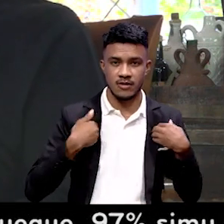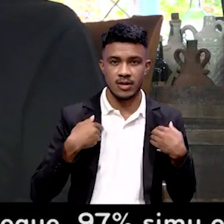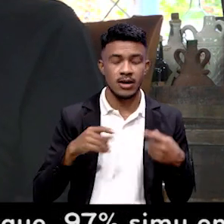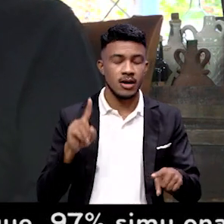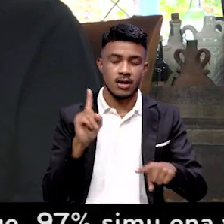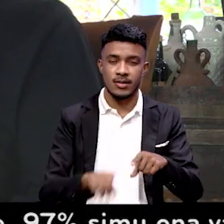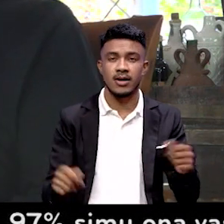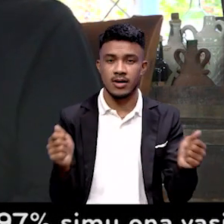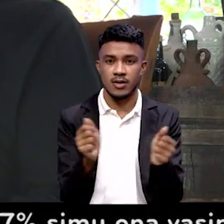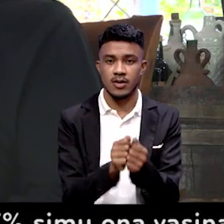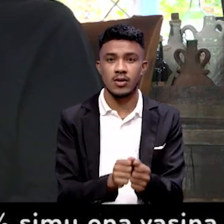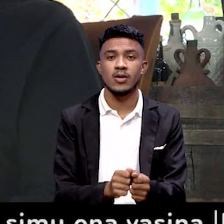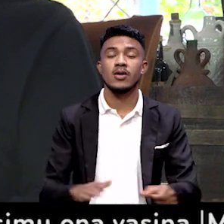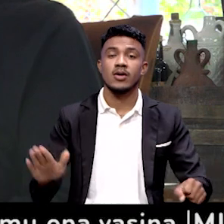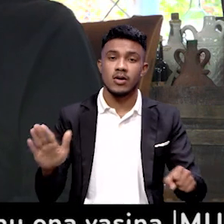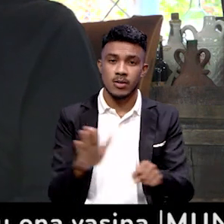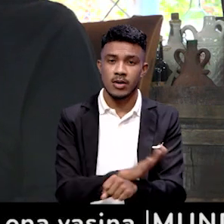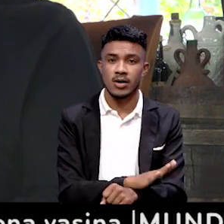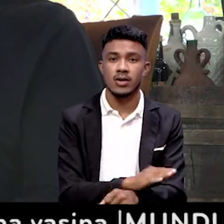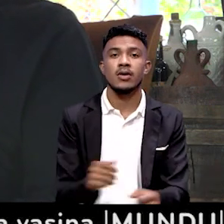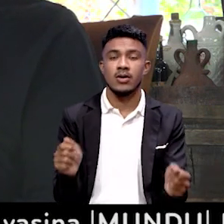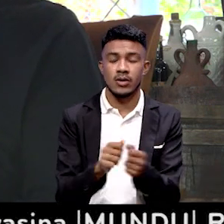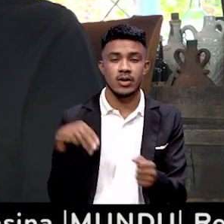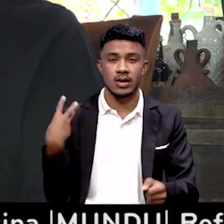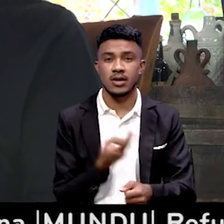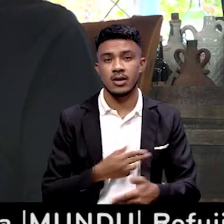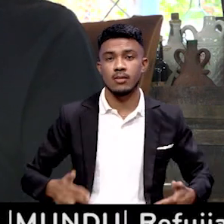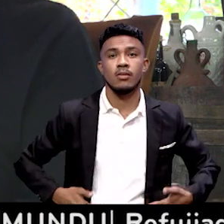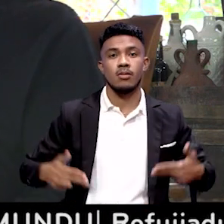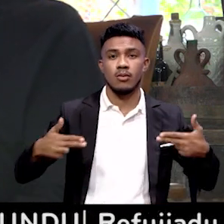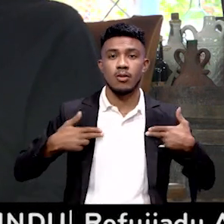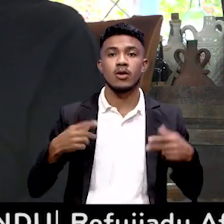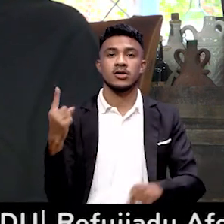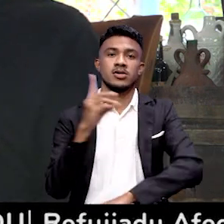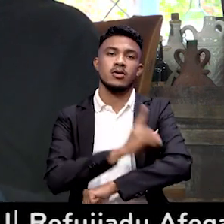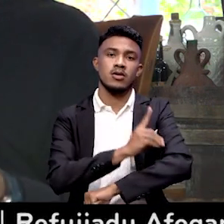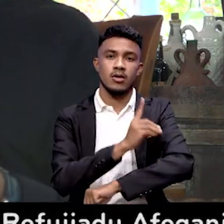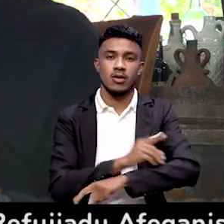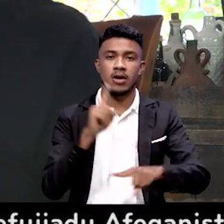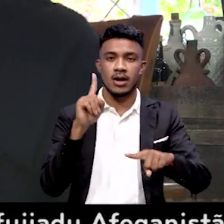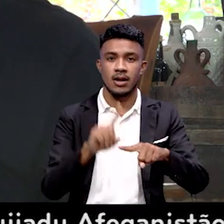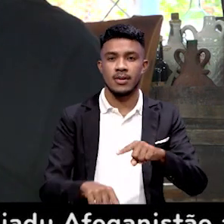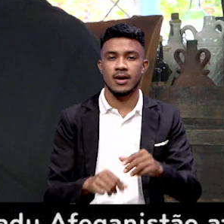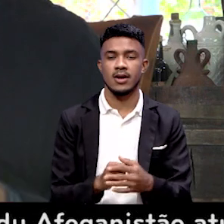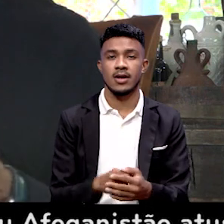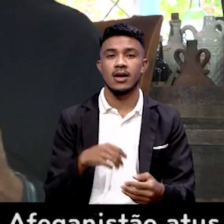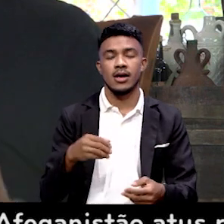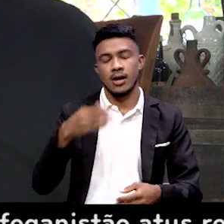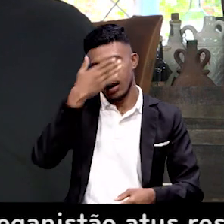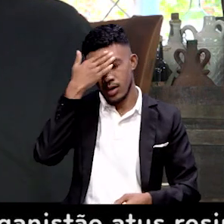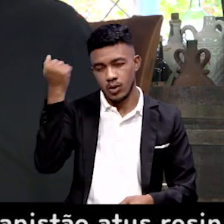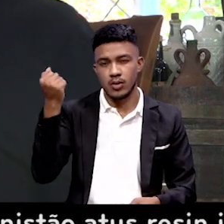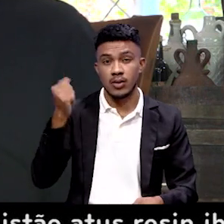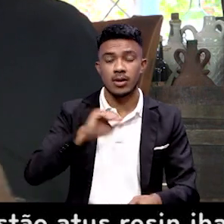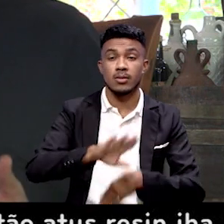domina completamente e tem amores loro. A velha halua boa todo